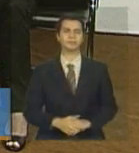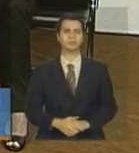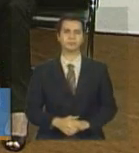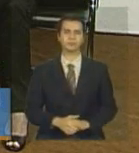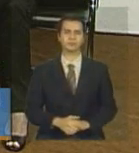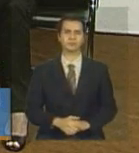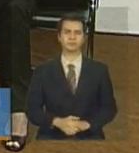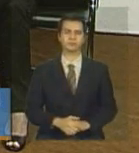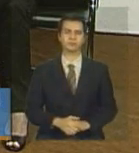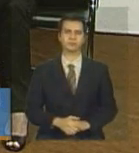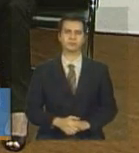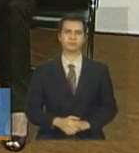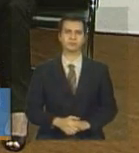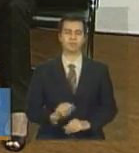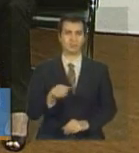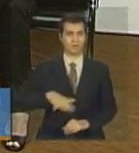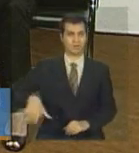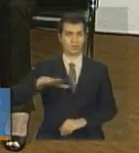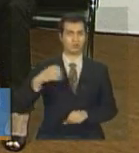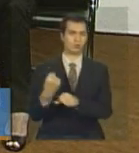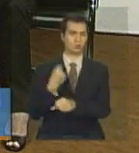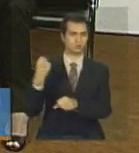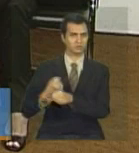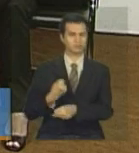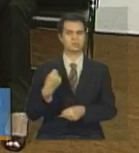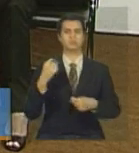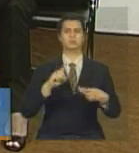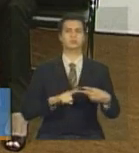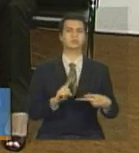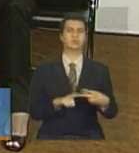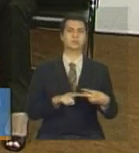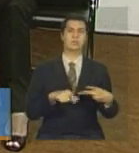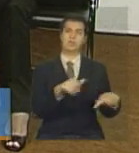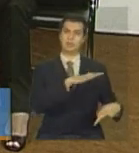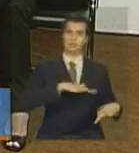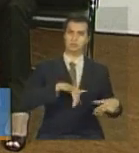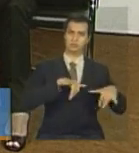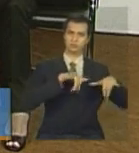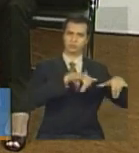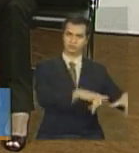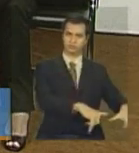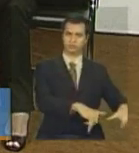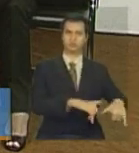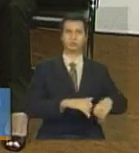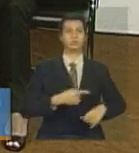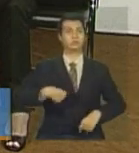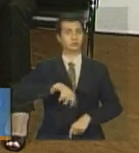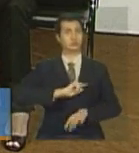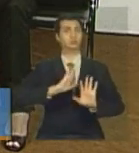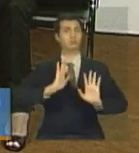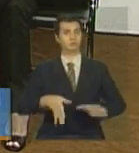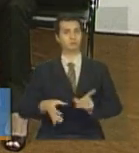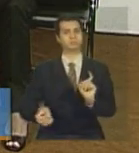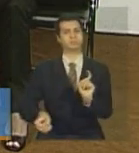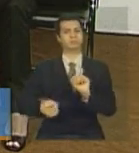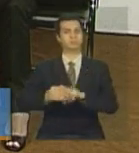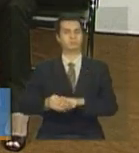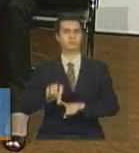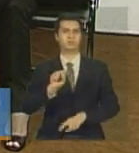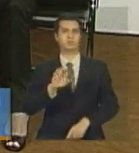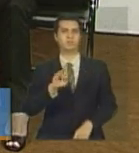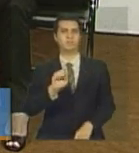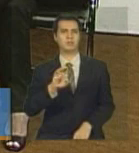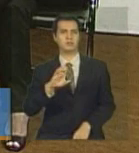exemplo, na área da construção civil, na área dos supermercados, com os quais, aliás, a gente já tem parceria, tanto com a CEBIC,